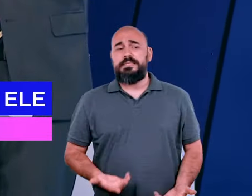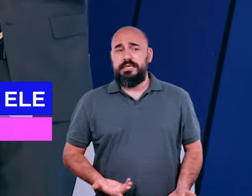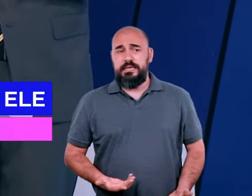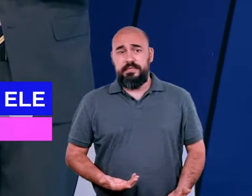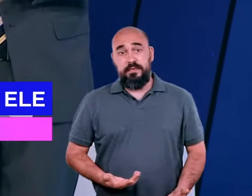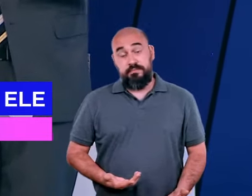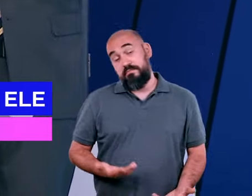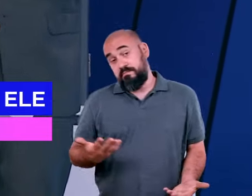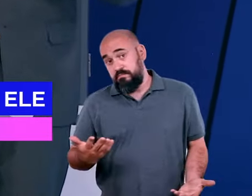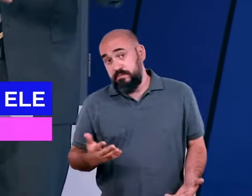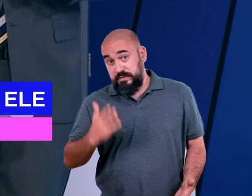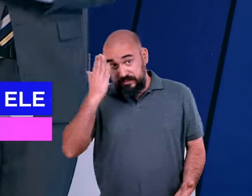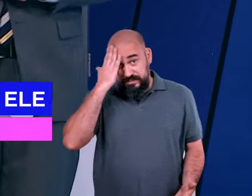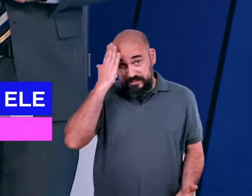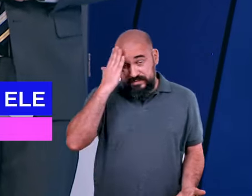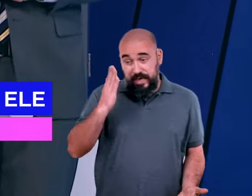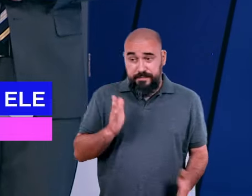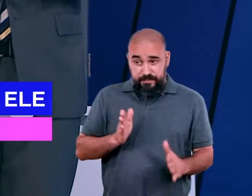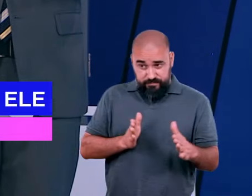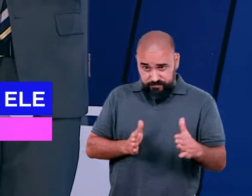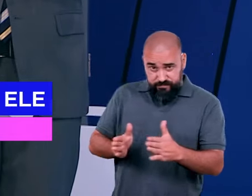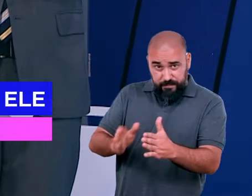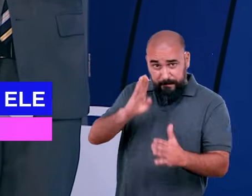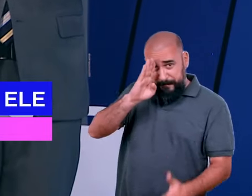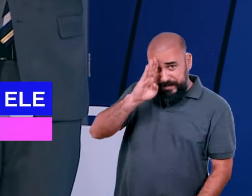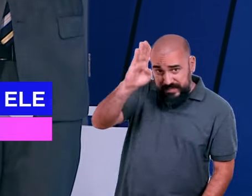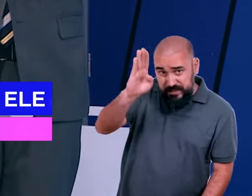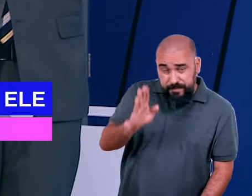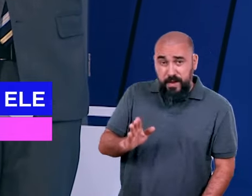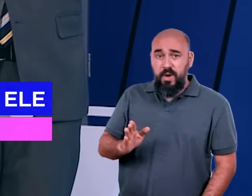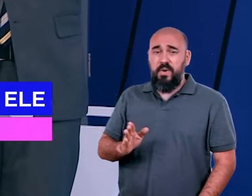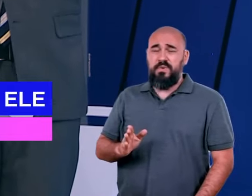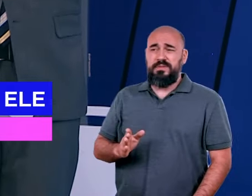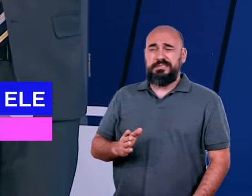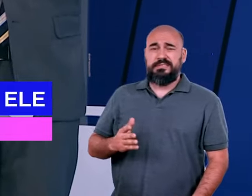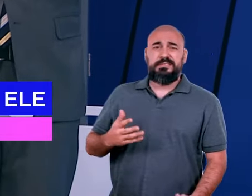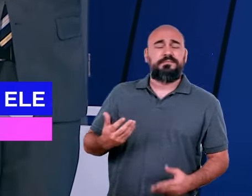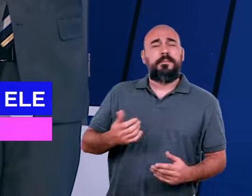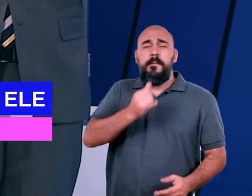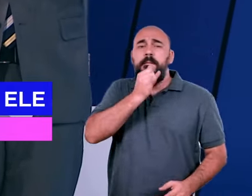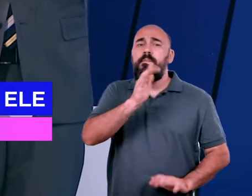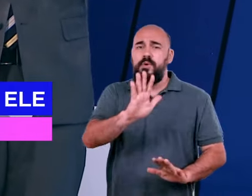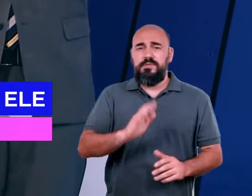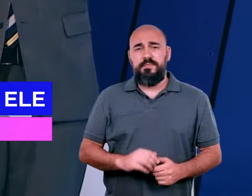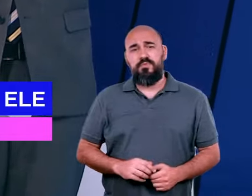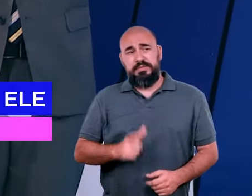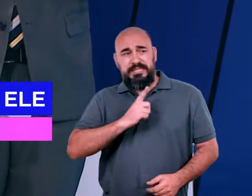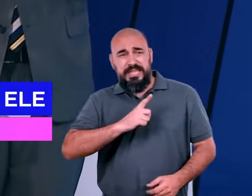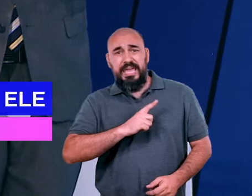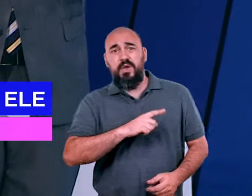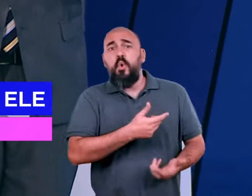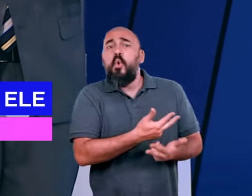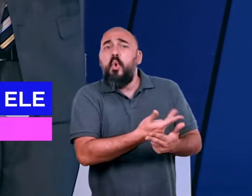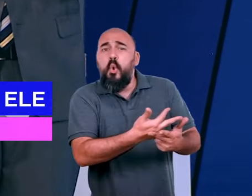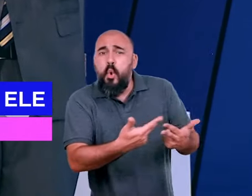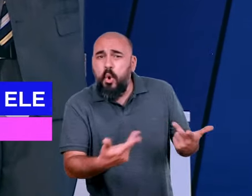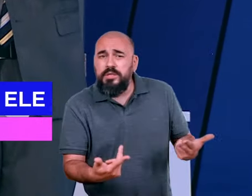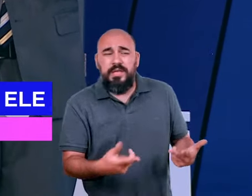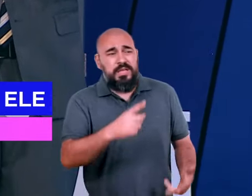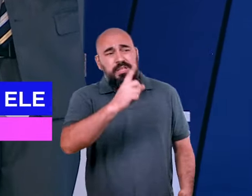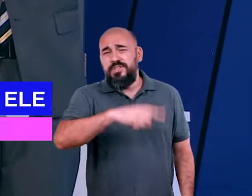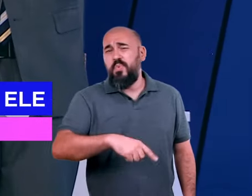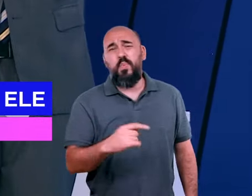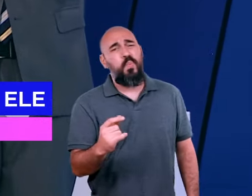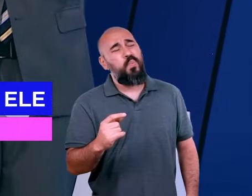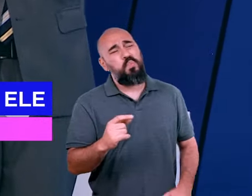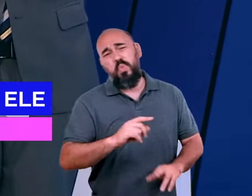do principal o principal. Porque há muitas coisas que não são essenciais e